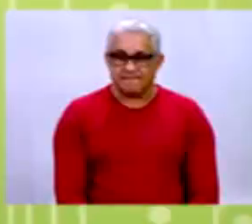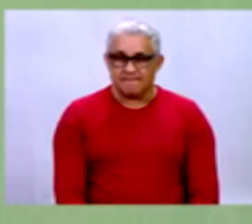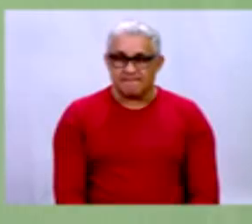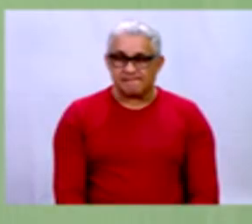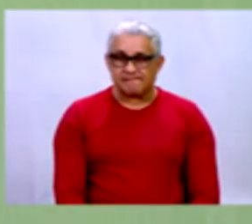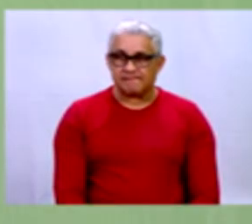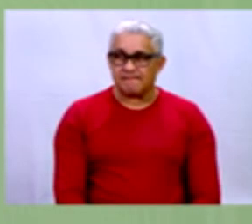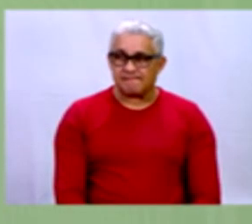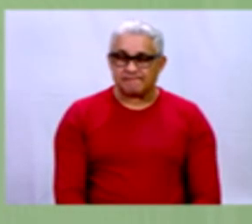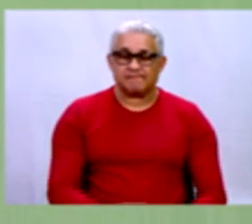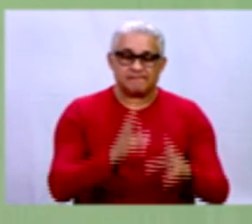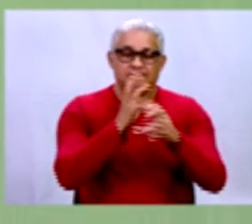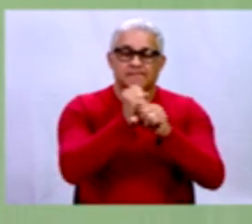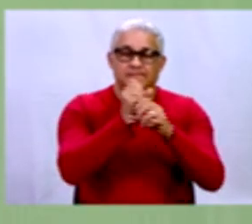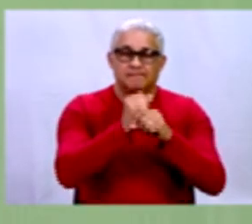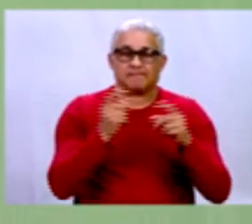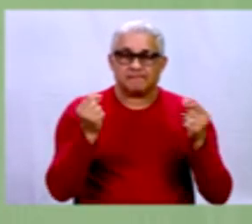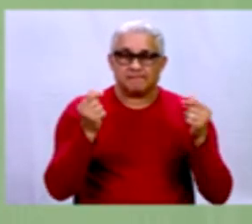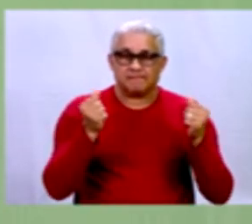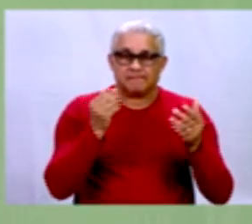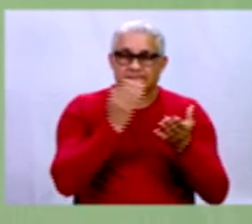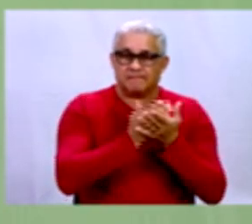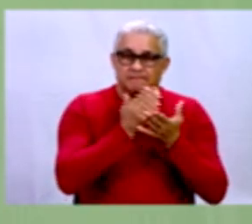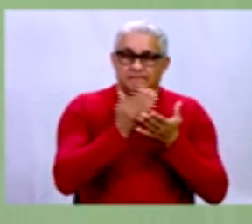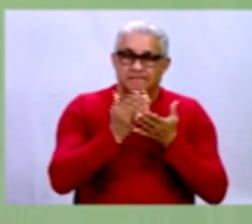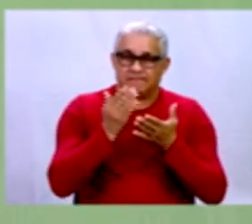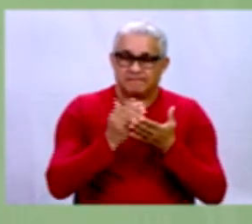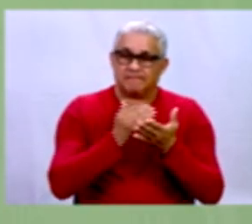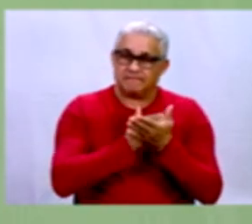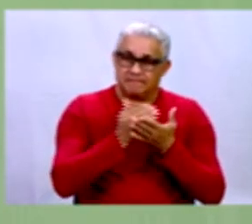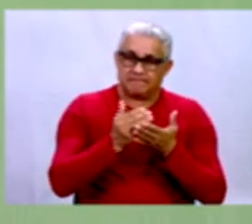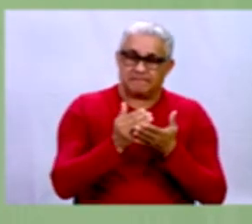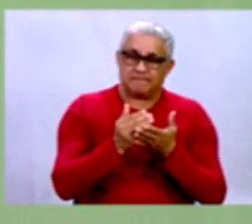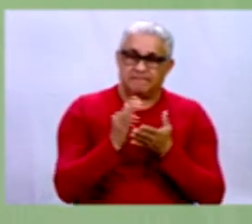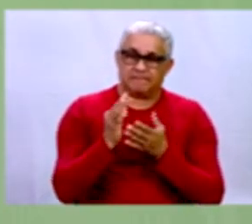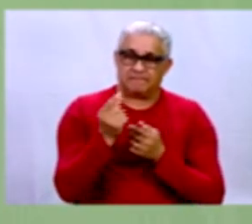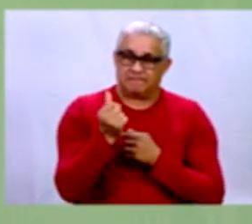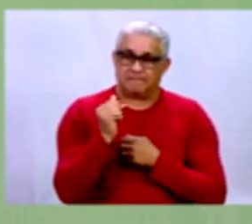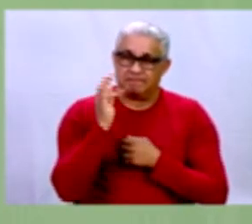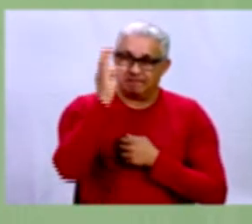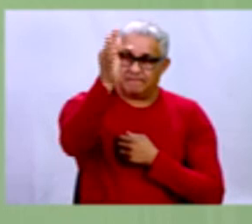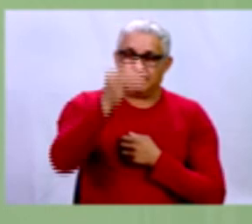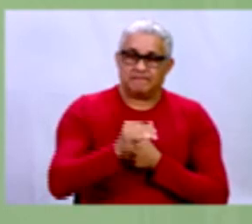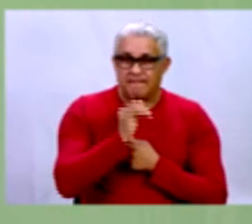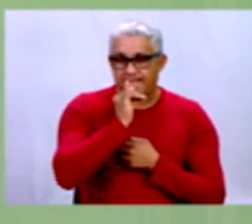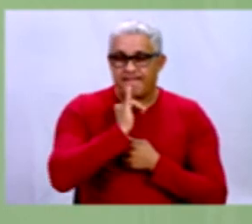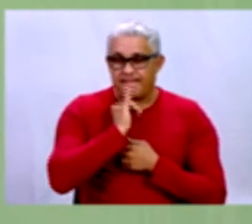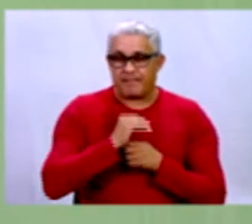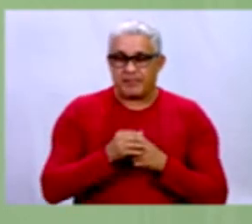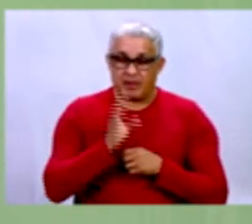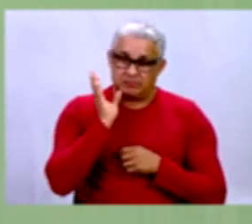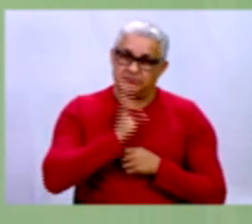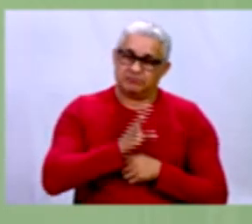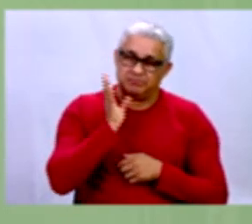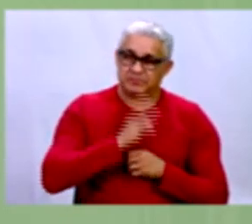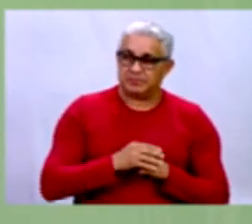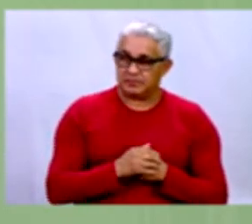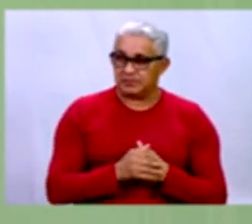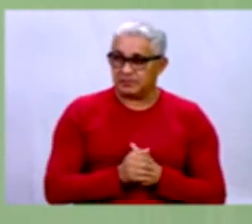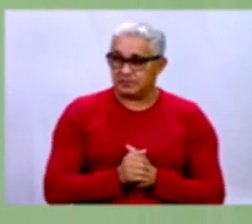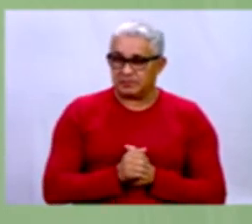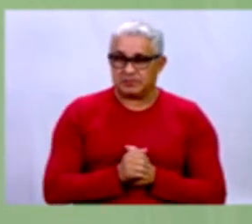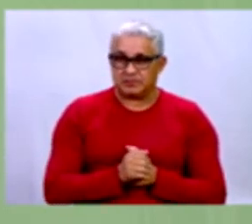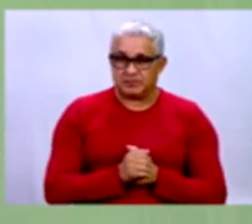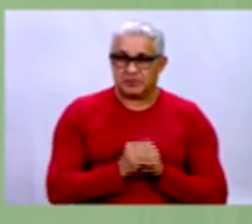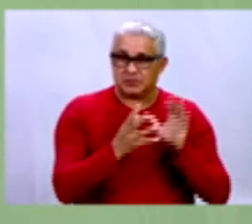Agora vamos para o cálculo do valor das prestações a partir do valor futuro. Esse exemplo também é bem legal. Ó,